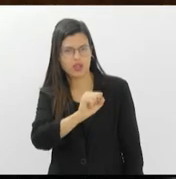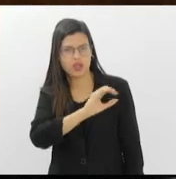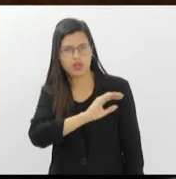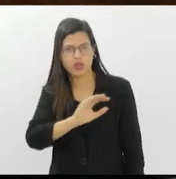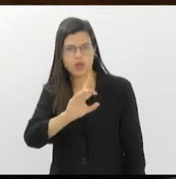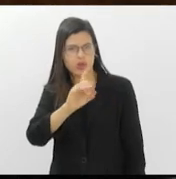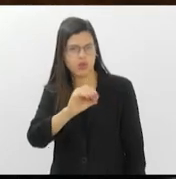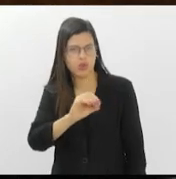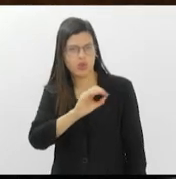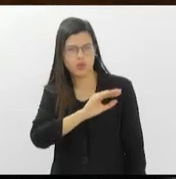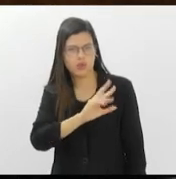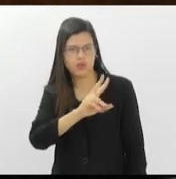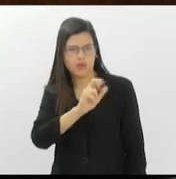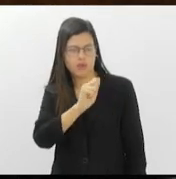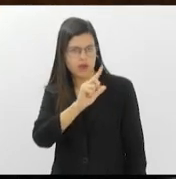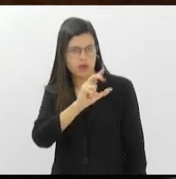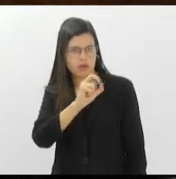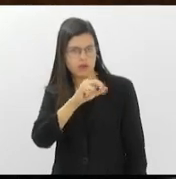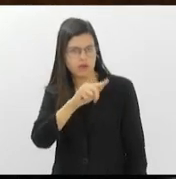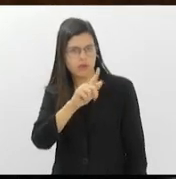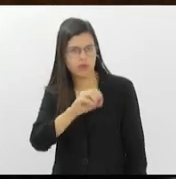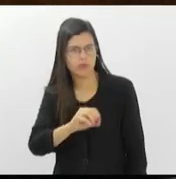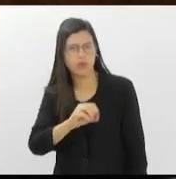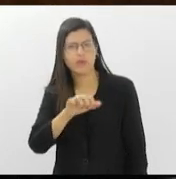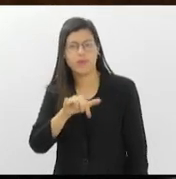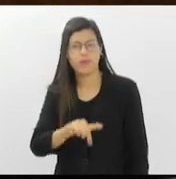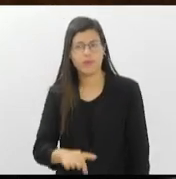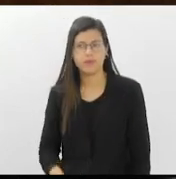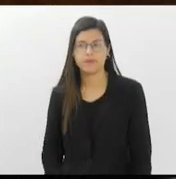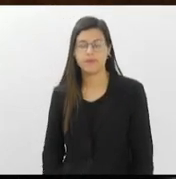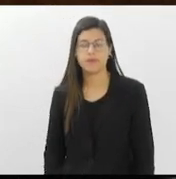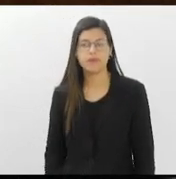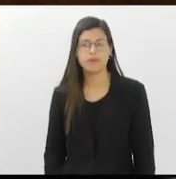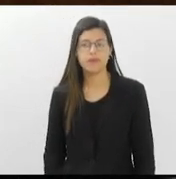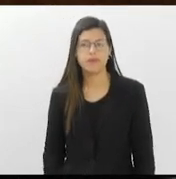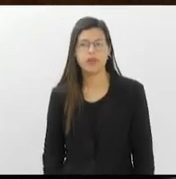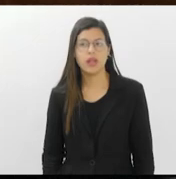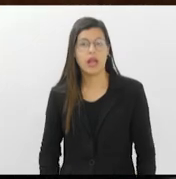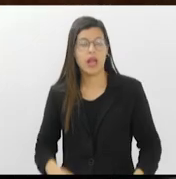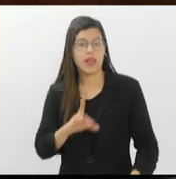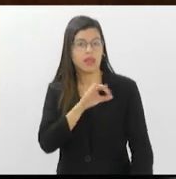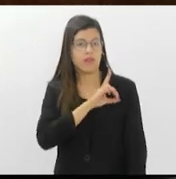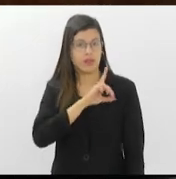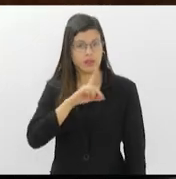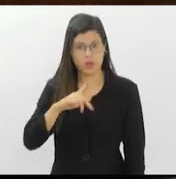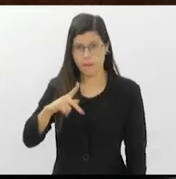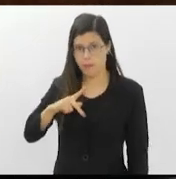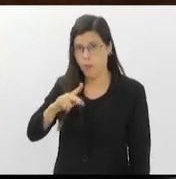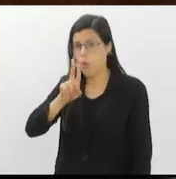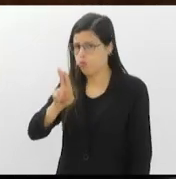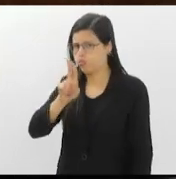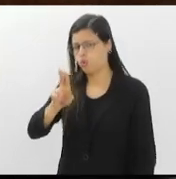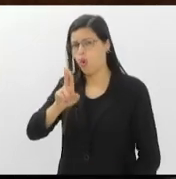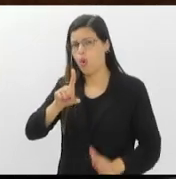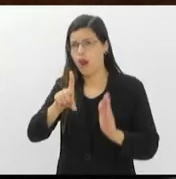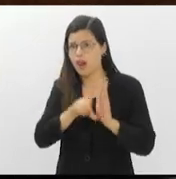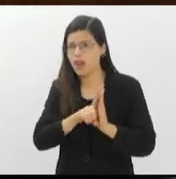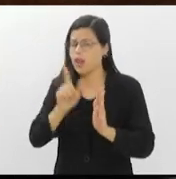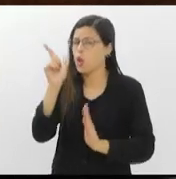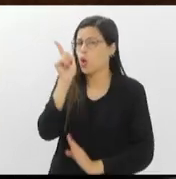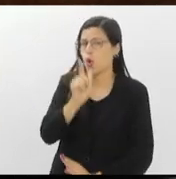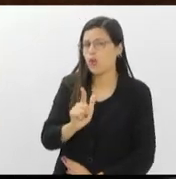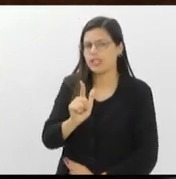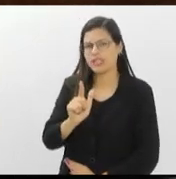d'ébano. E aí, a Defensoria usou a nossa lei e ganhou a da Marinha, e